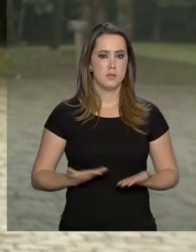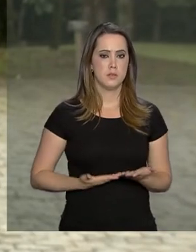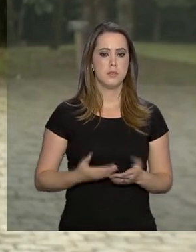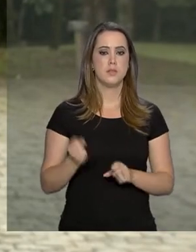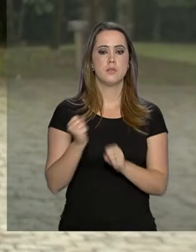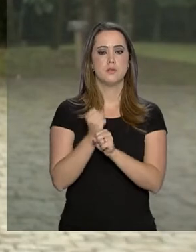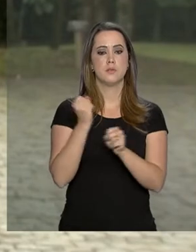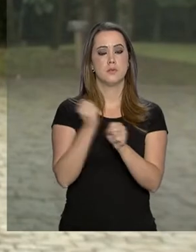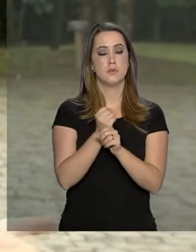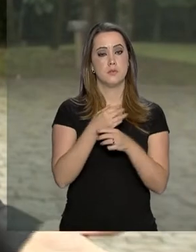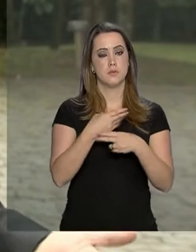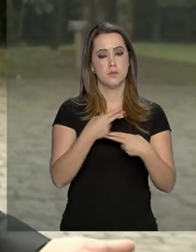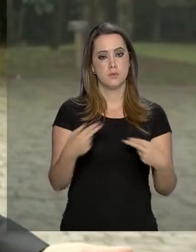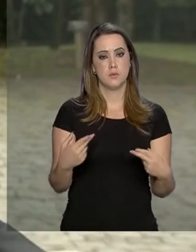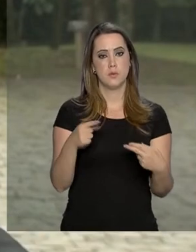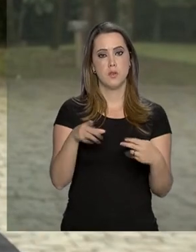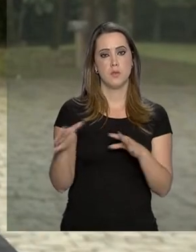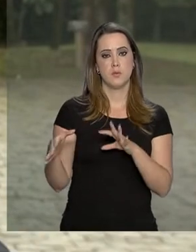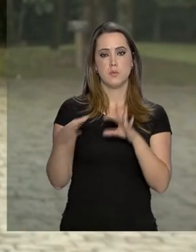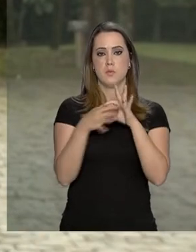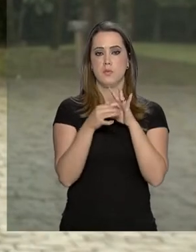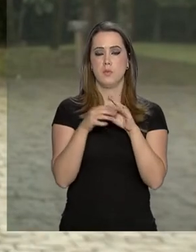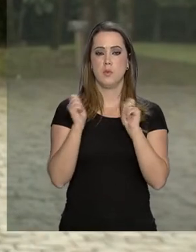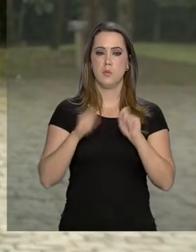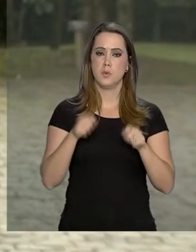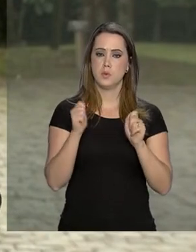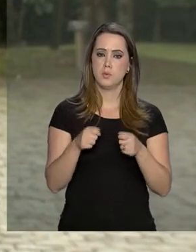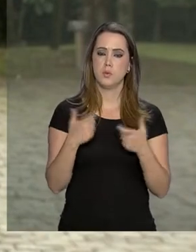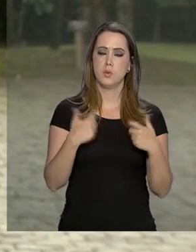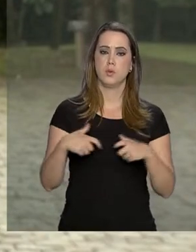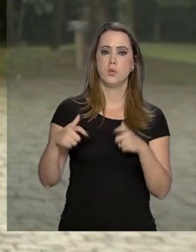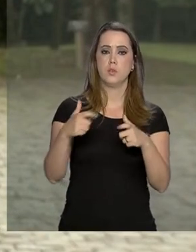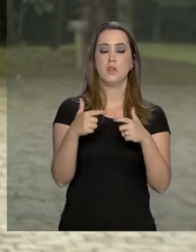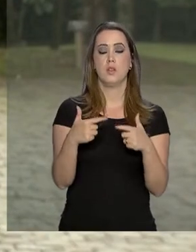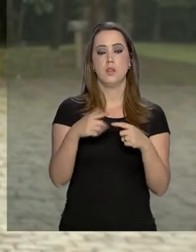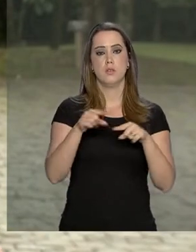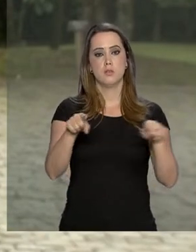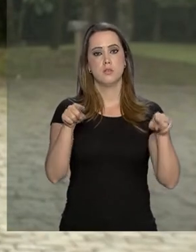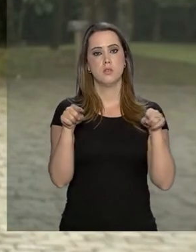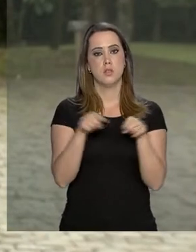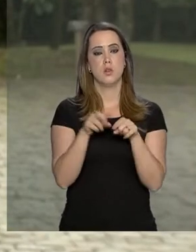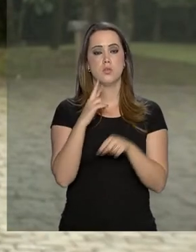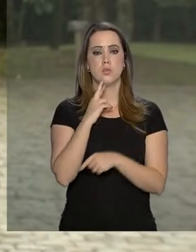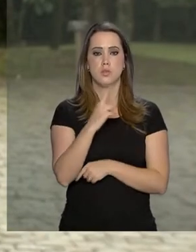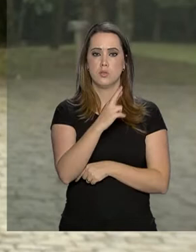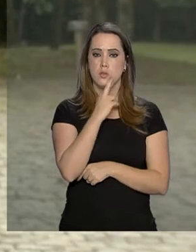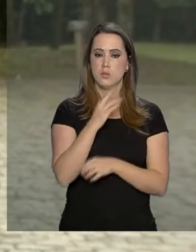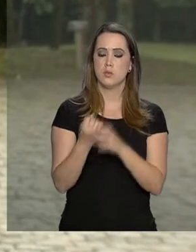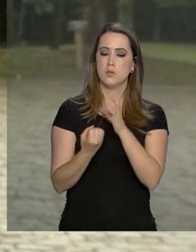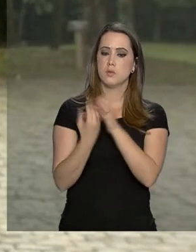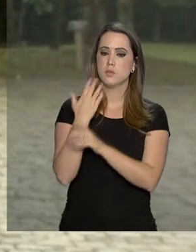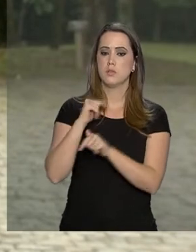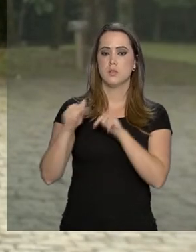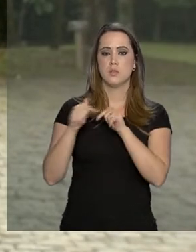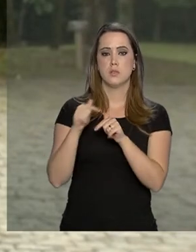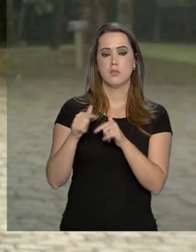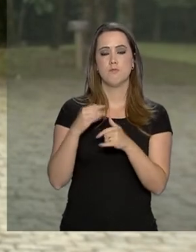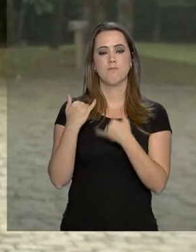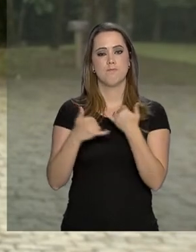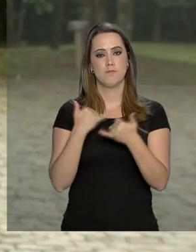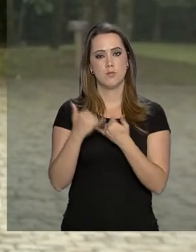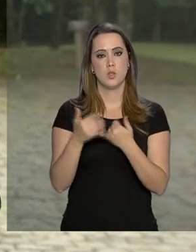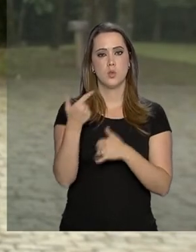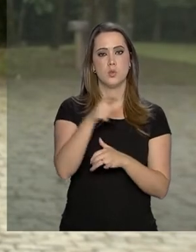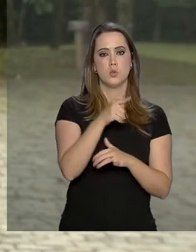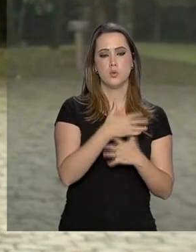do parque a parceria vai permitir a instalação de lojas e de restaurantes ea implantação de atividades de lazer e